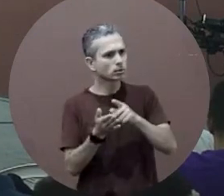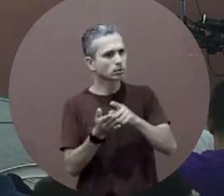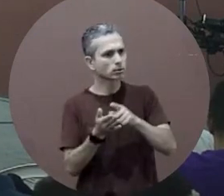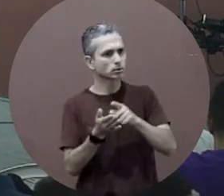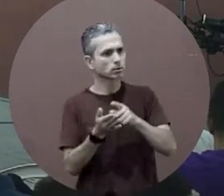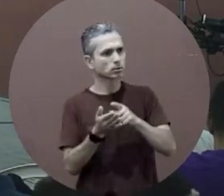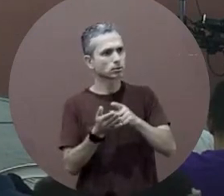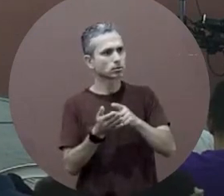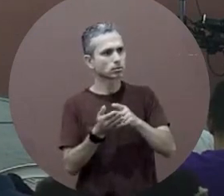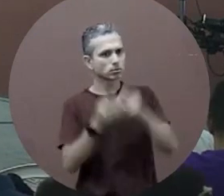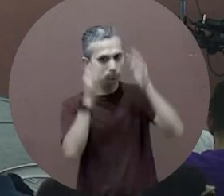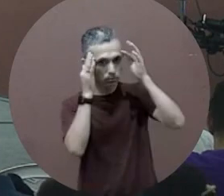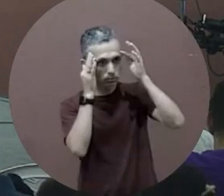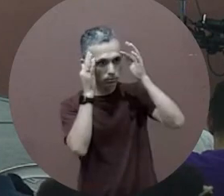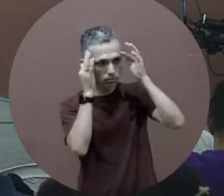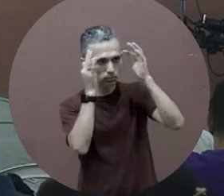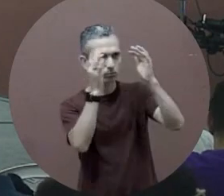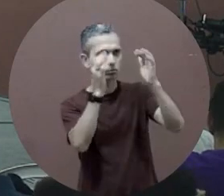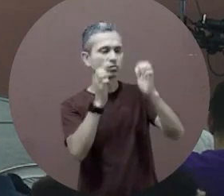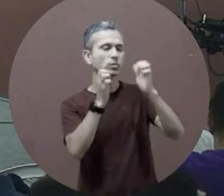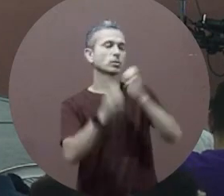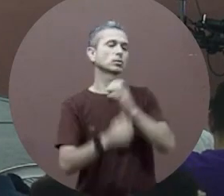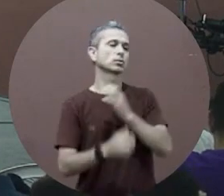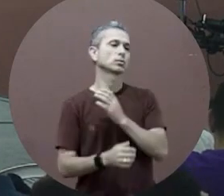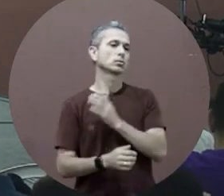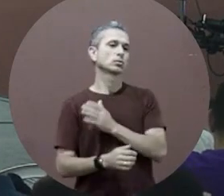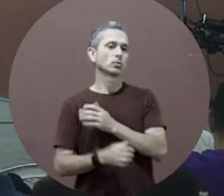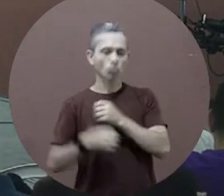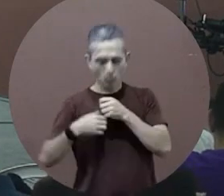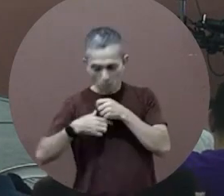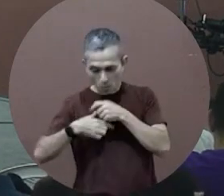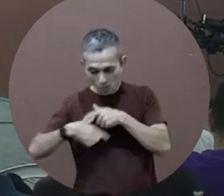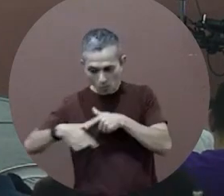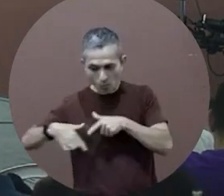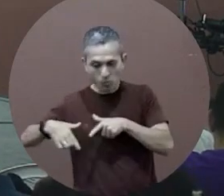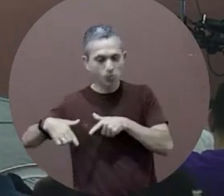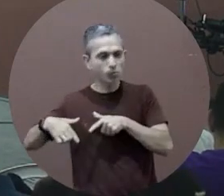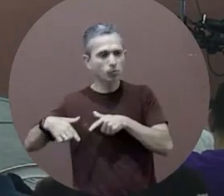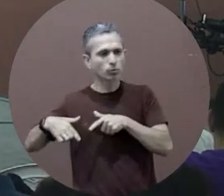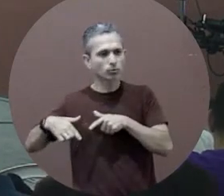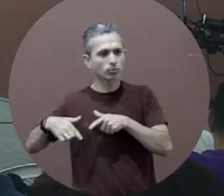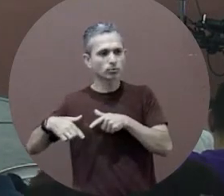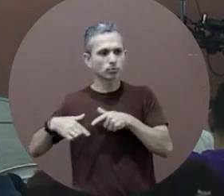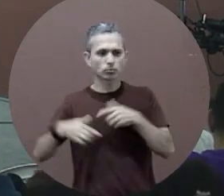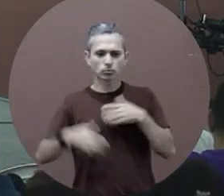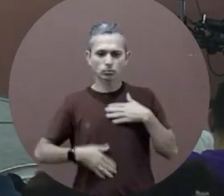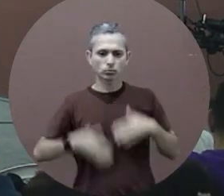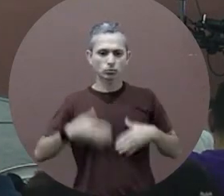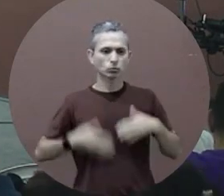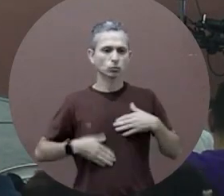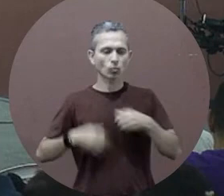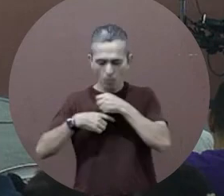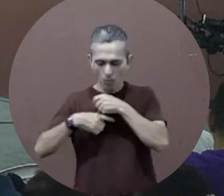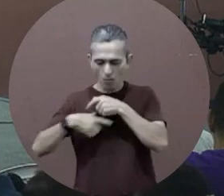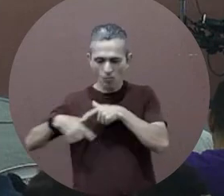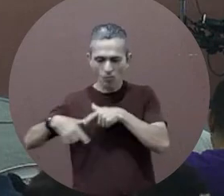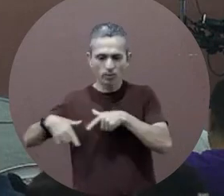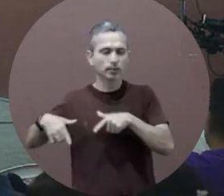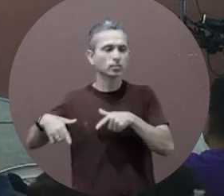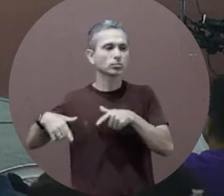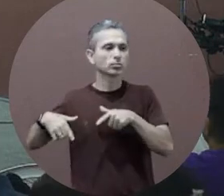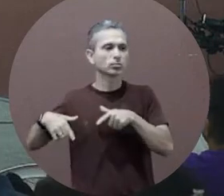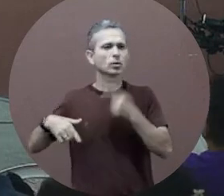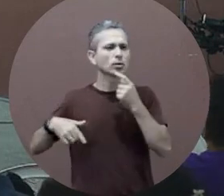fé, tendo o coração purificado da má consciência e o corpo lavado por água